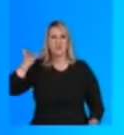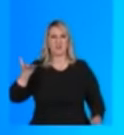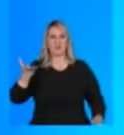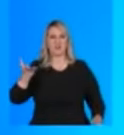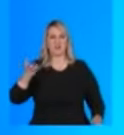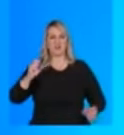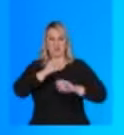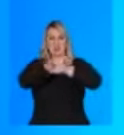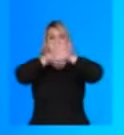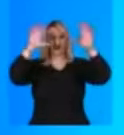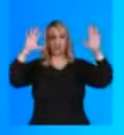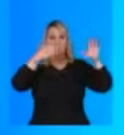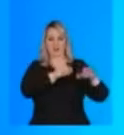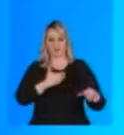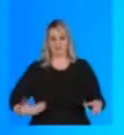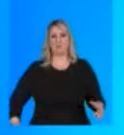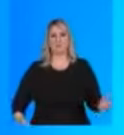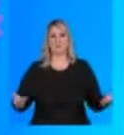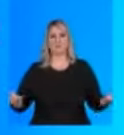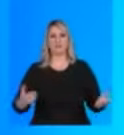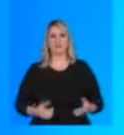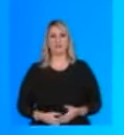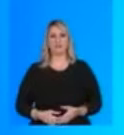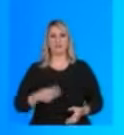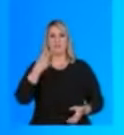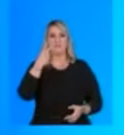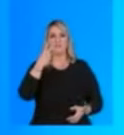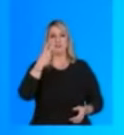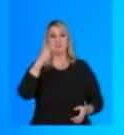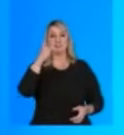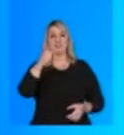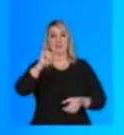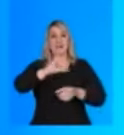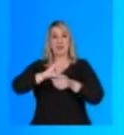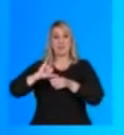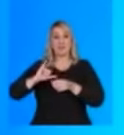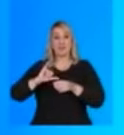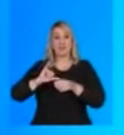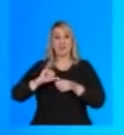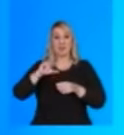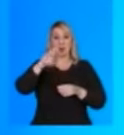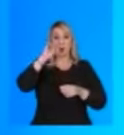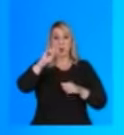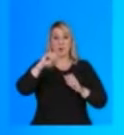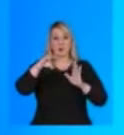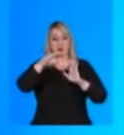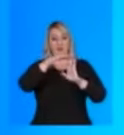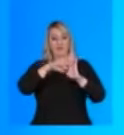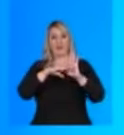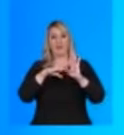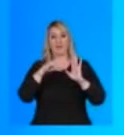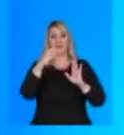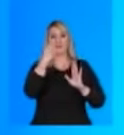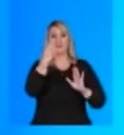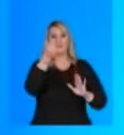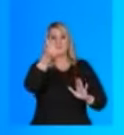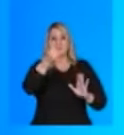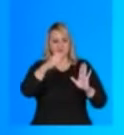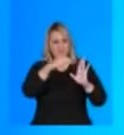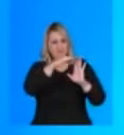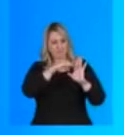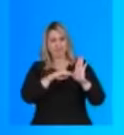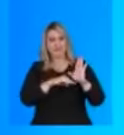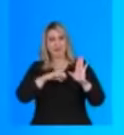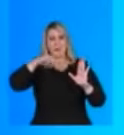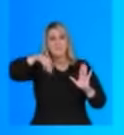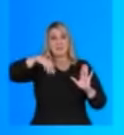vista da Transparência pública em 27 capitais o Rio de Janeiro tá em 16º lugar no ranking